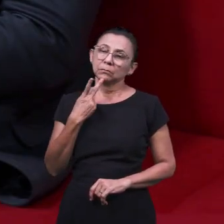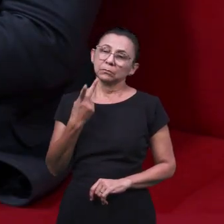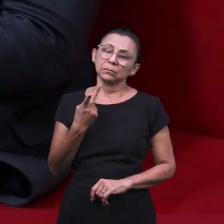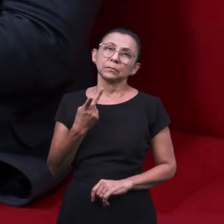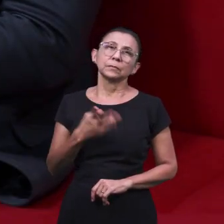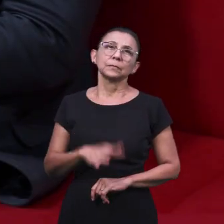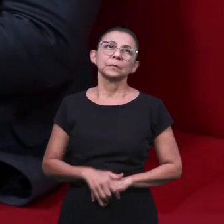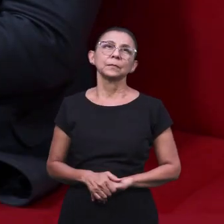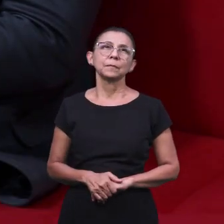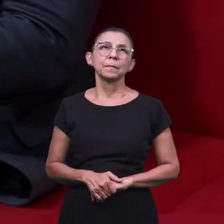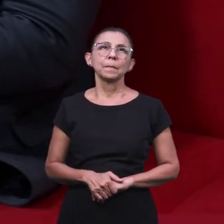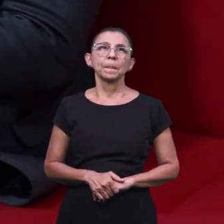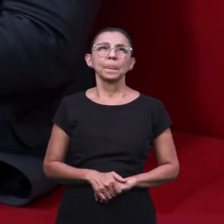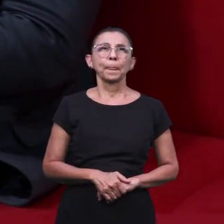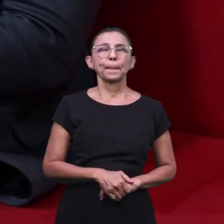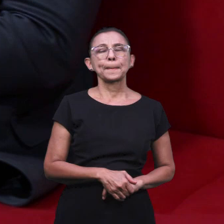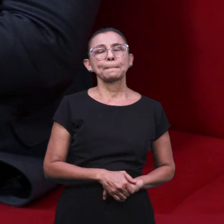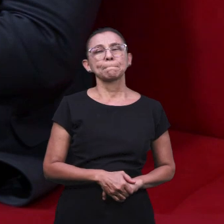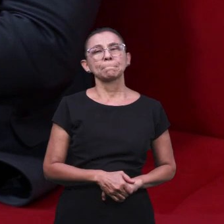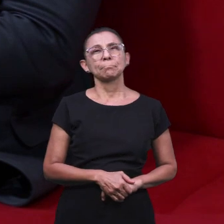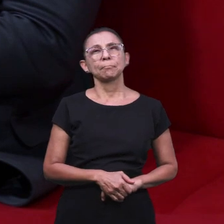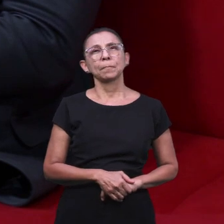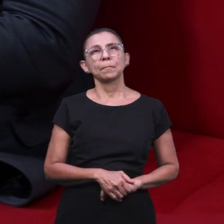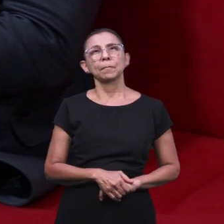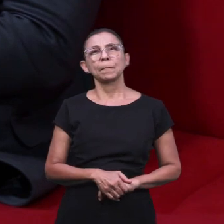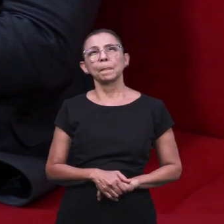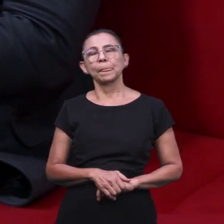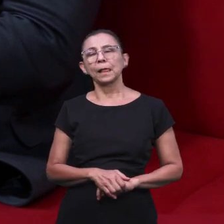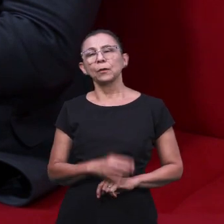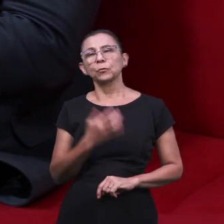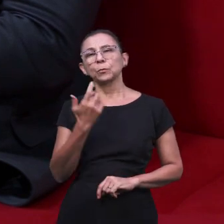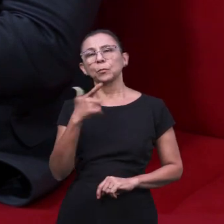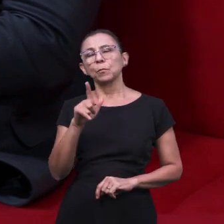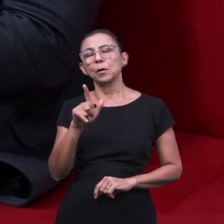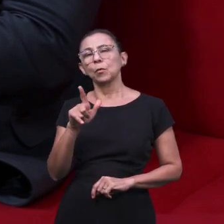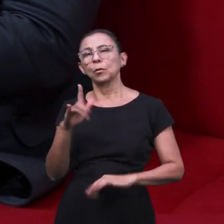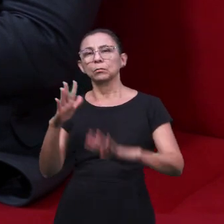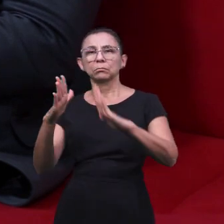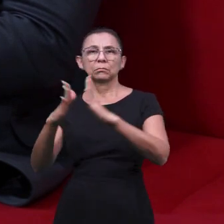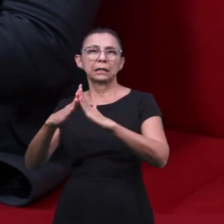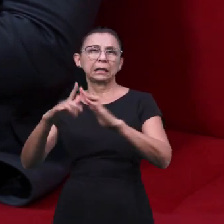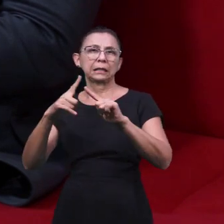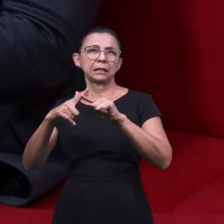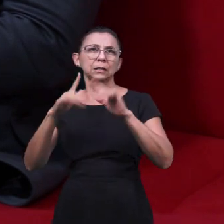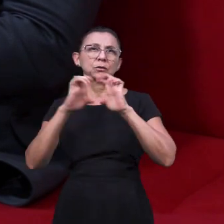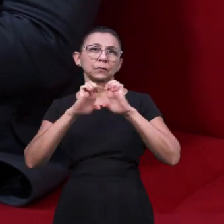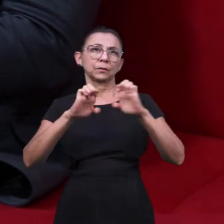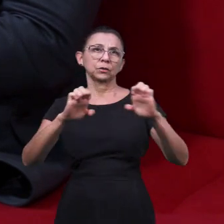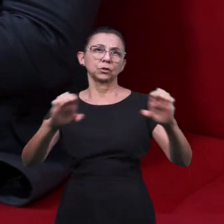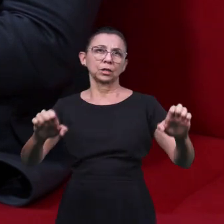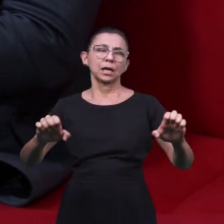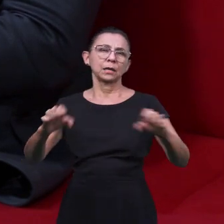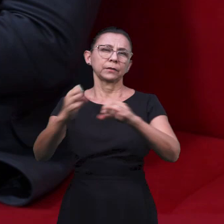mais para a Igreja Unida, Presbiteriana Unida, fui para a Catedral Evangélica, e lá fiquei também um monte de tempo. Bom, em